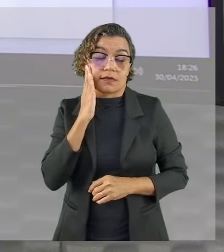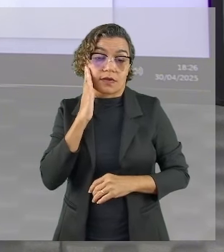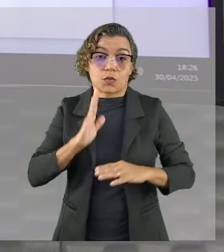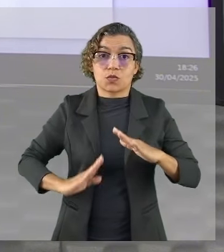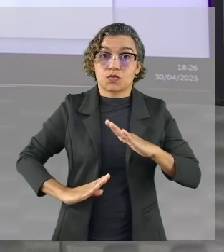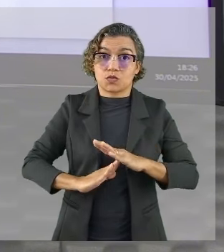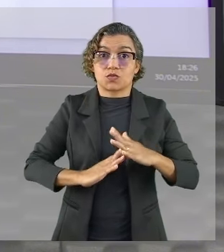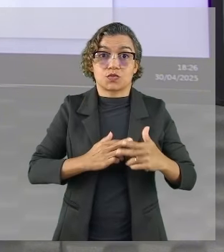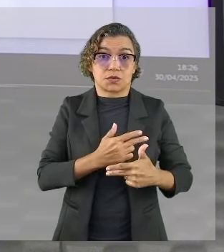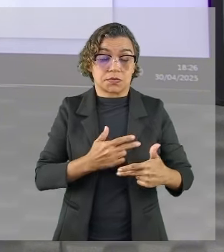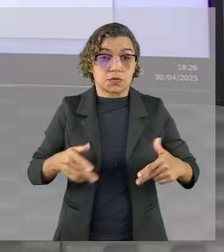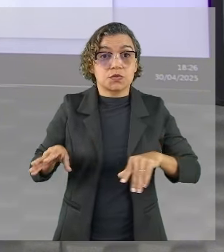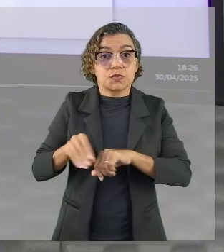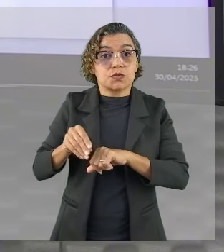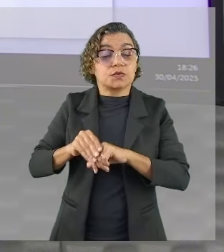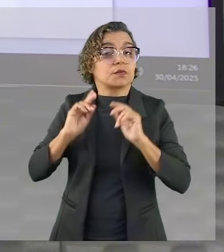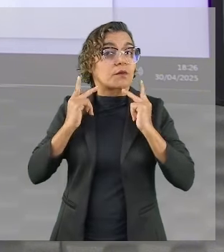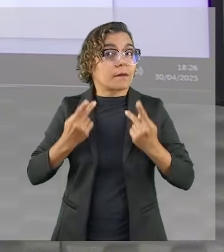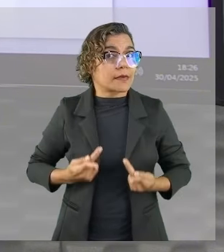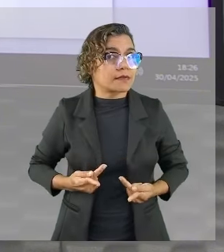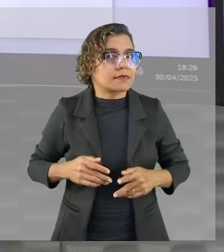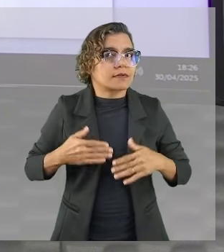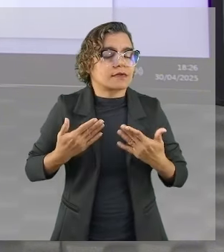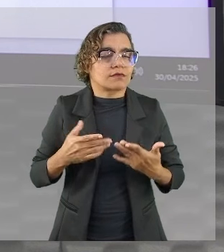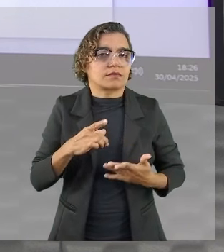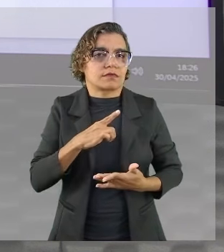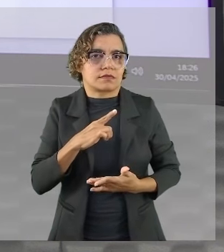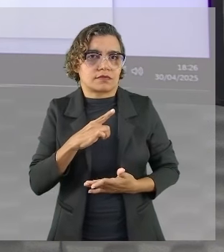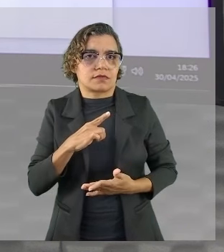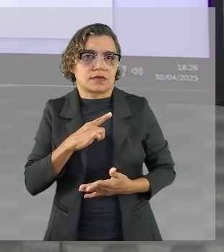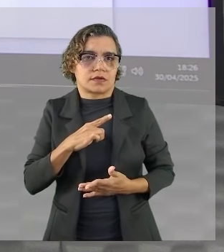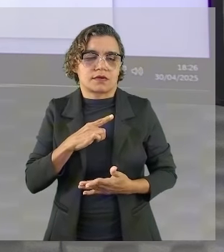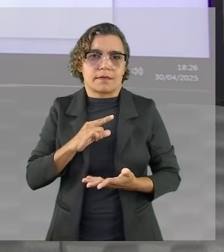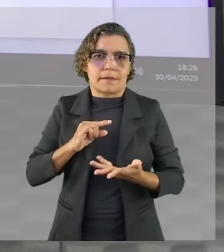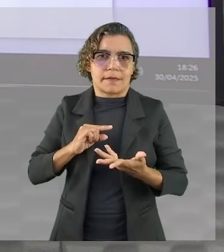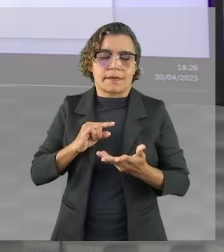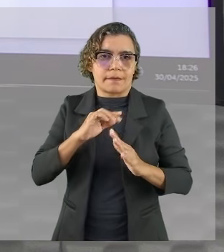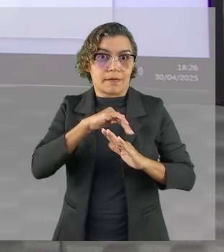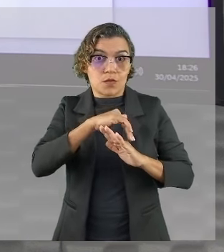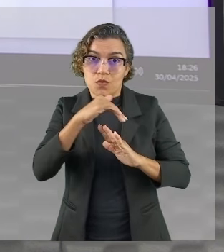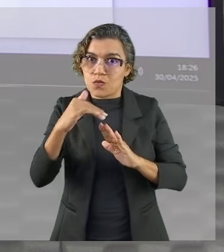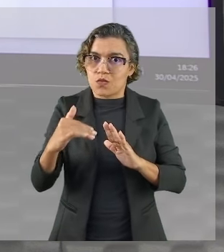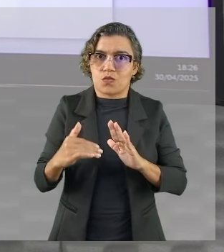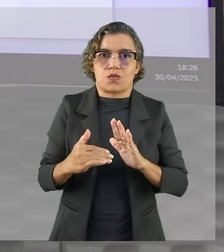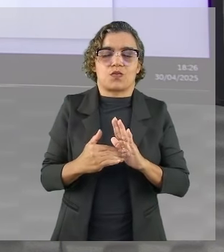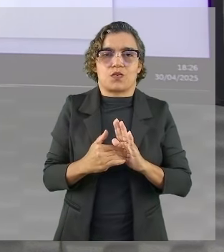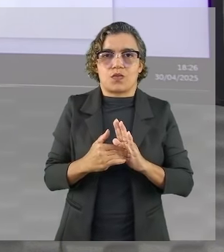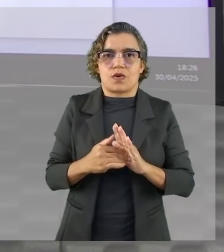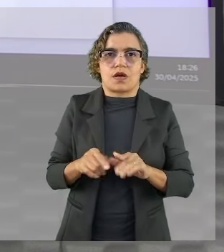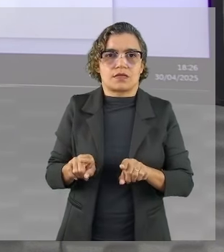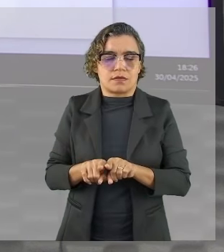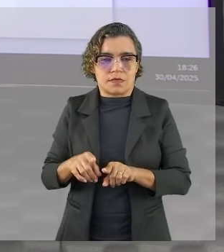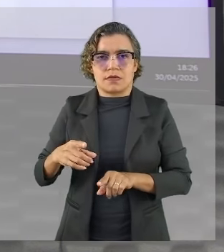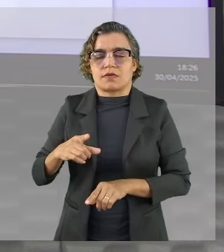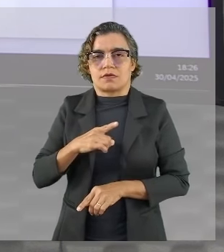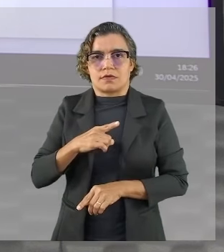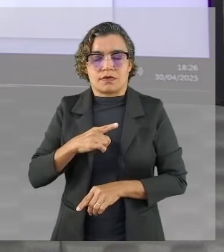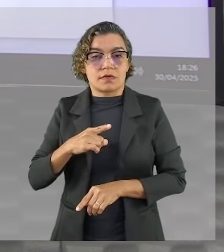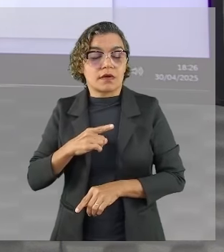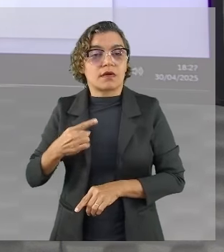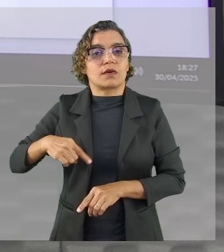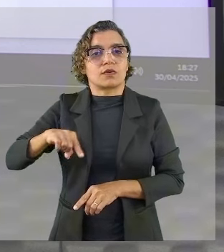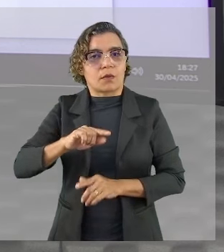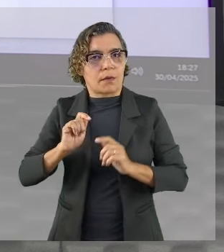do conhecimento humano. Então, existe uma totalidade, né, e existe aquilo que nós podemos